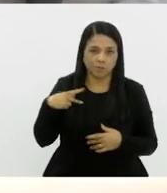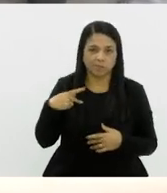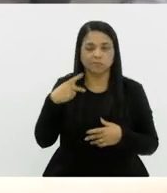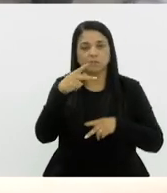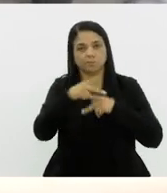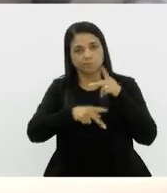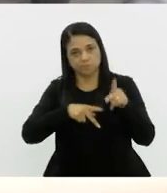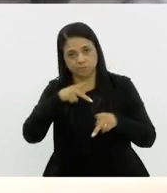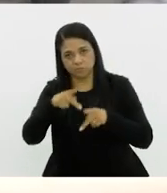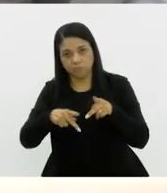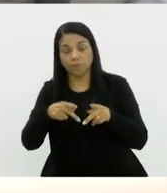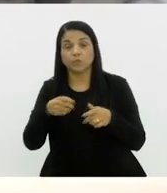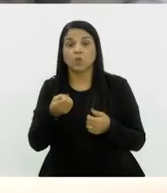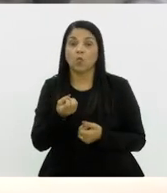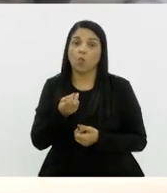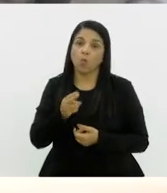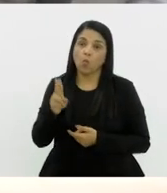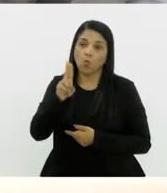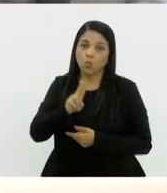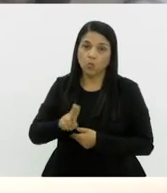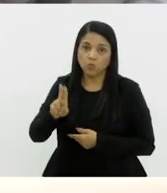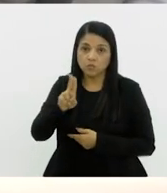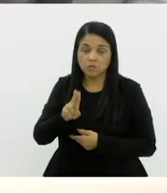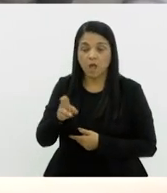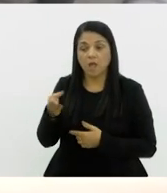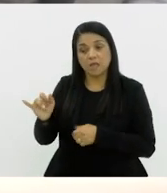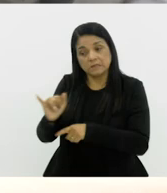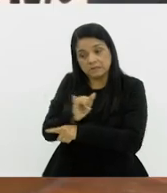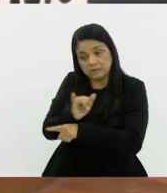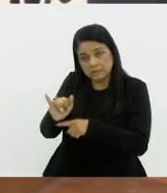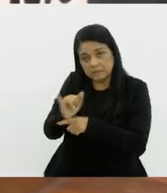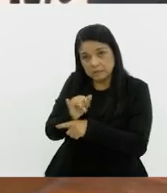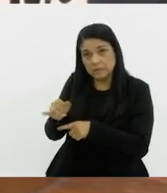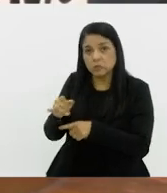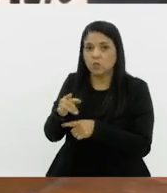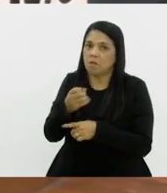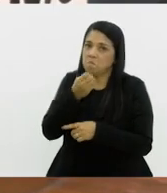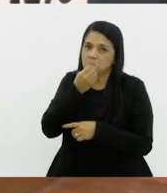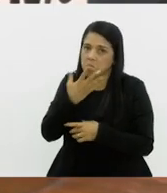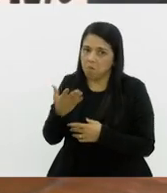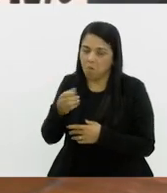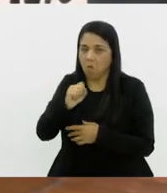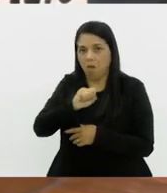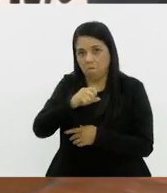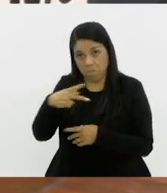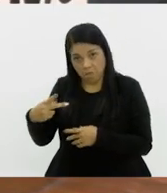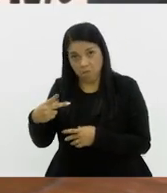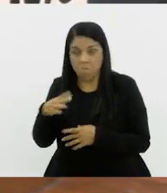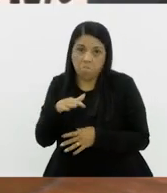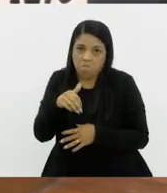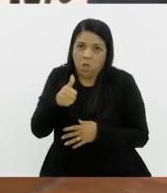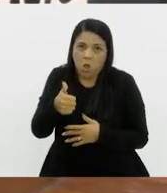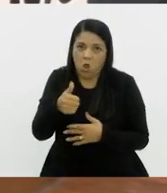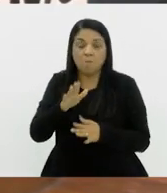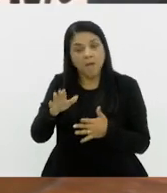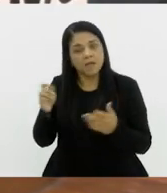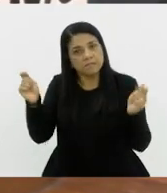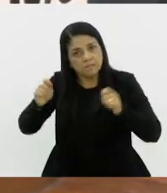população. Ou então usar, enquanto isso, né, essas ferramentas que, embora não sejam ferramentas as melhores possíveis, mas são